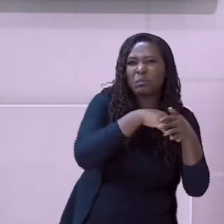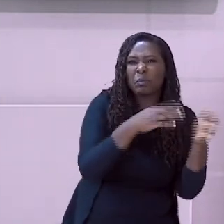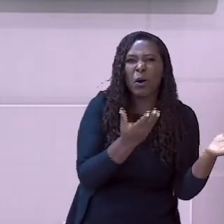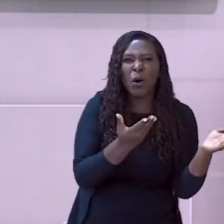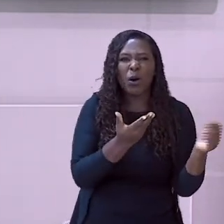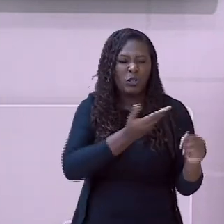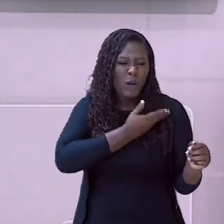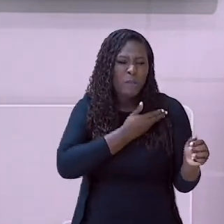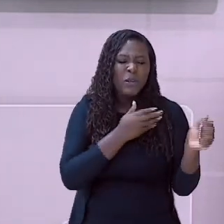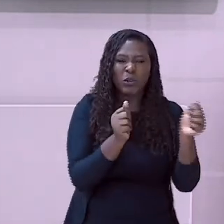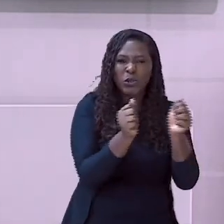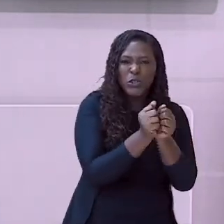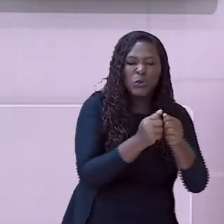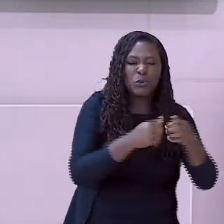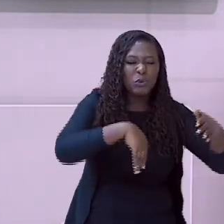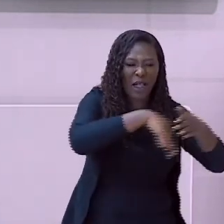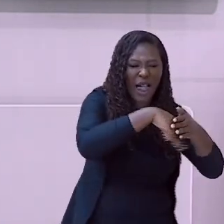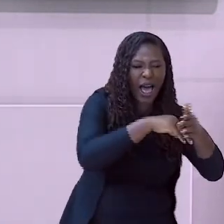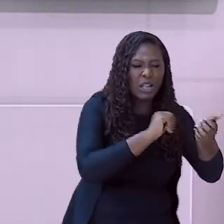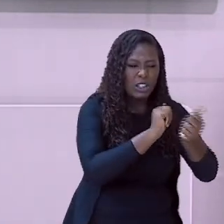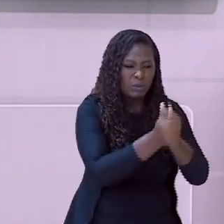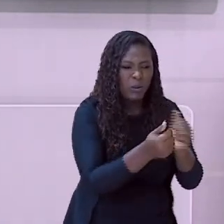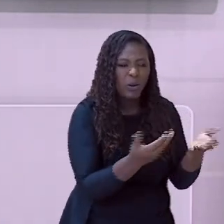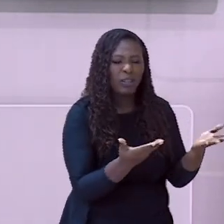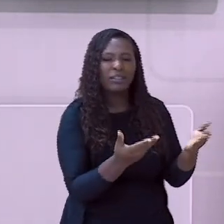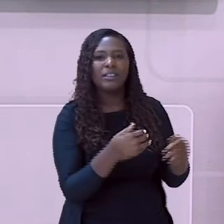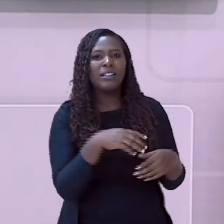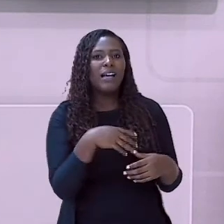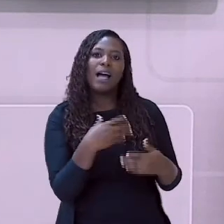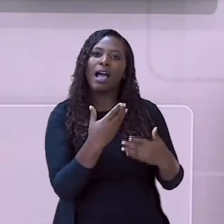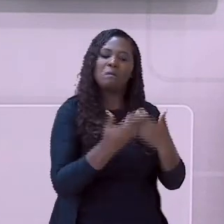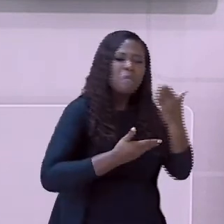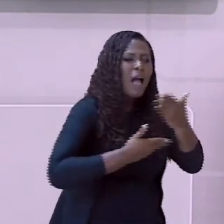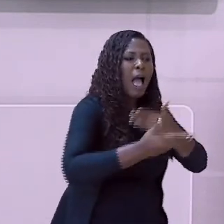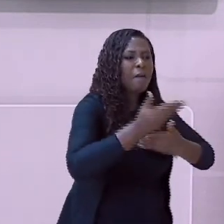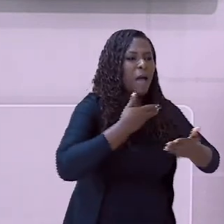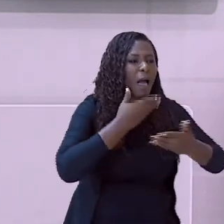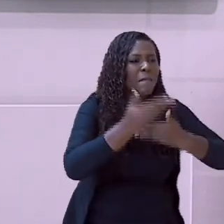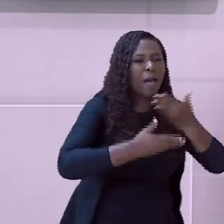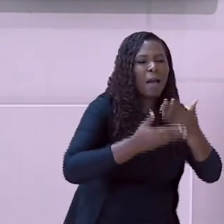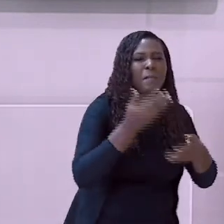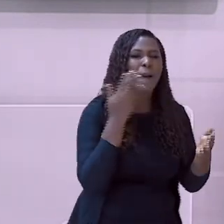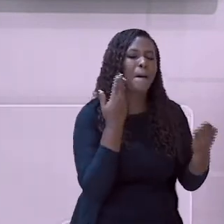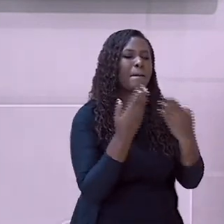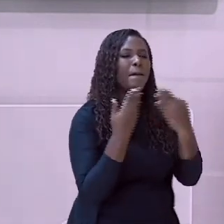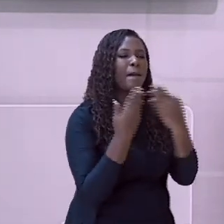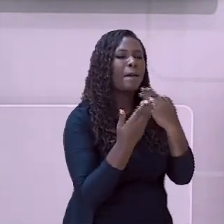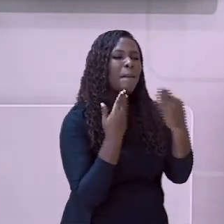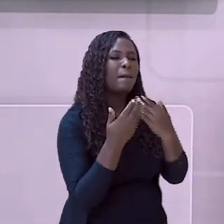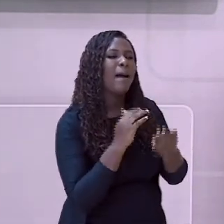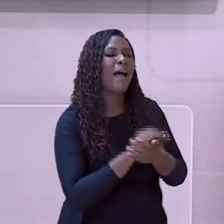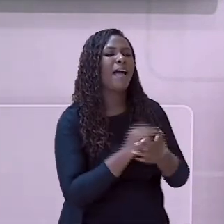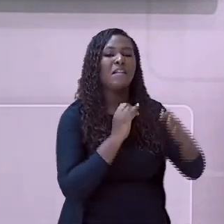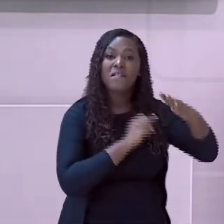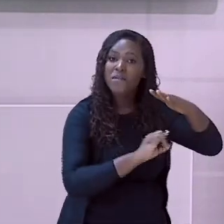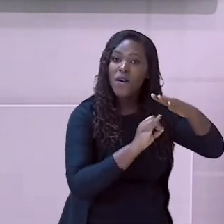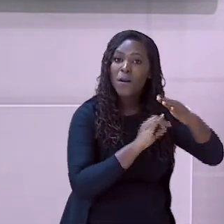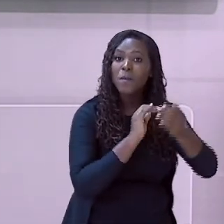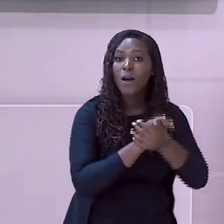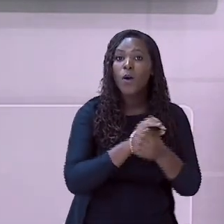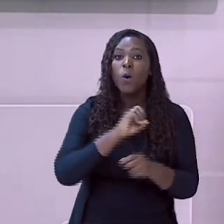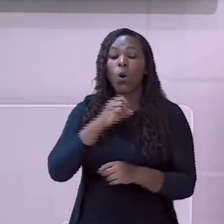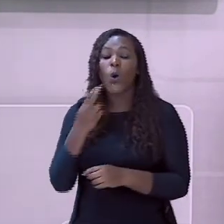dia. Até mesmo quando eu tenho uma conversa com algum amigo quer saber sobre algum assunto, quer entrevistar sobre